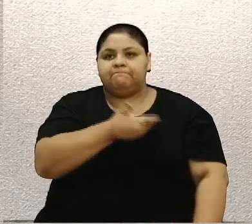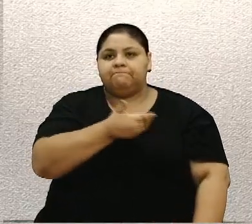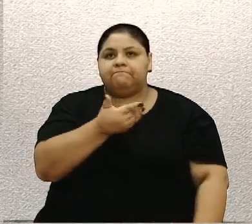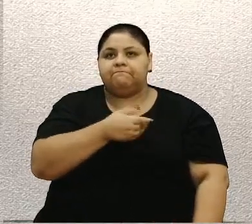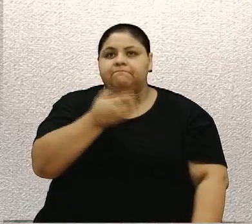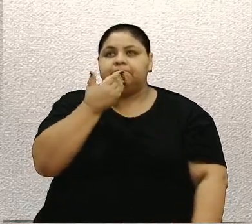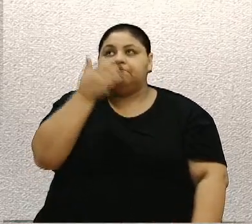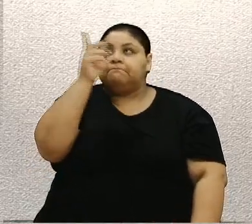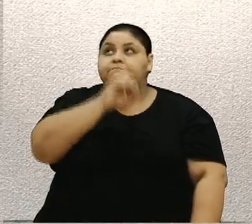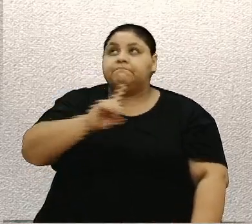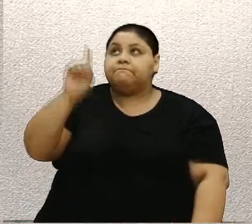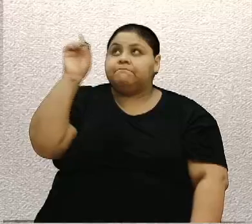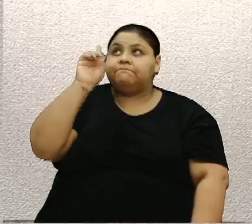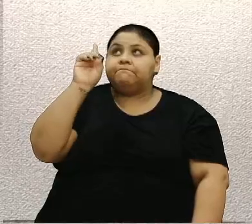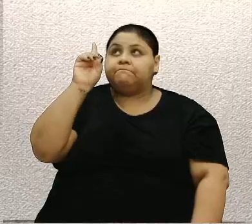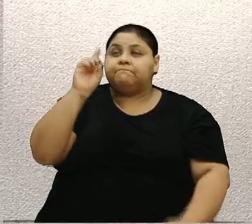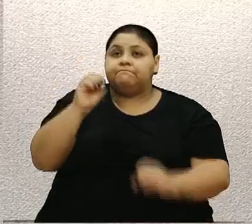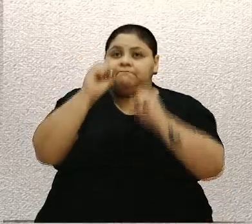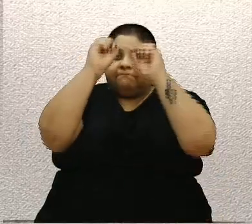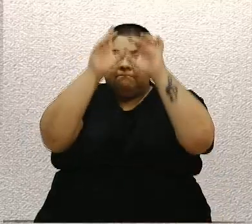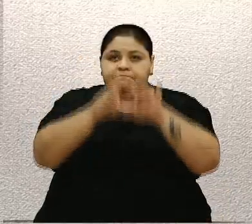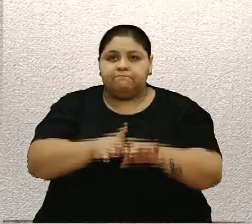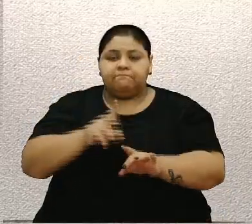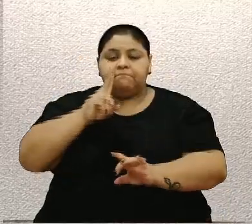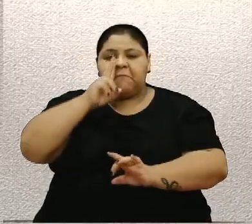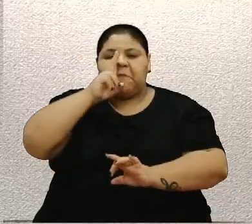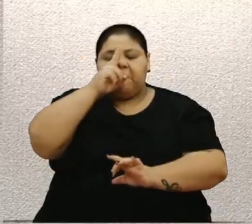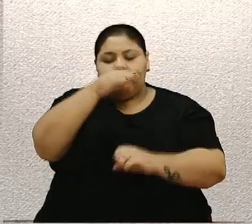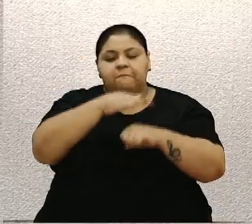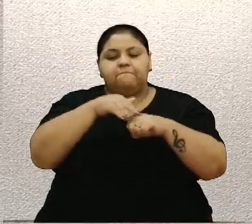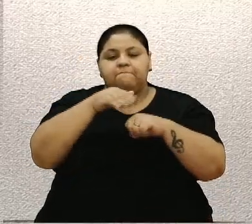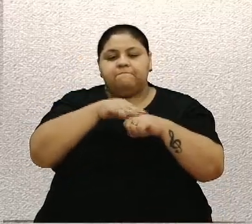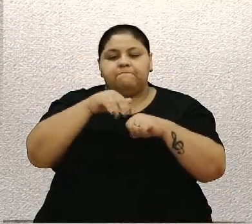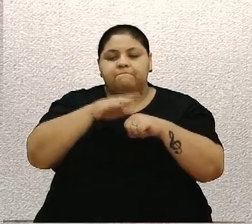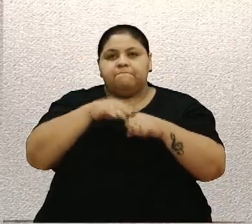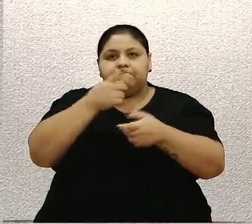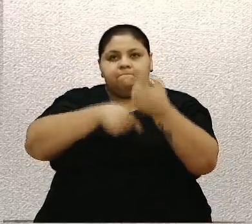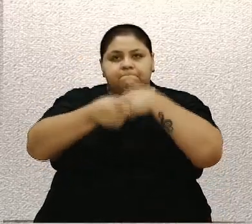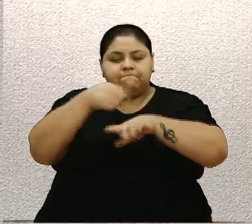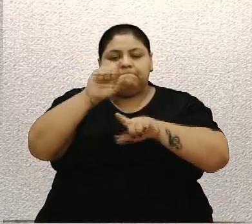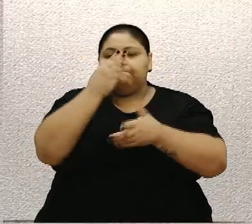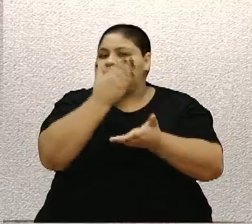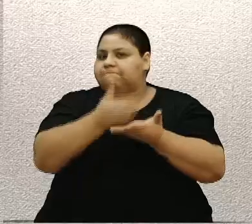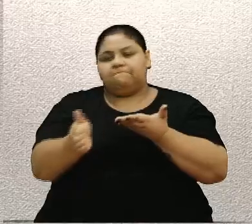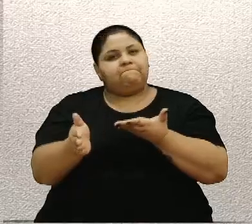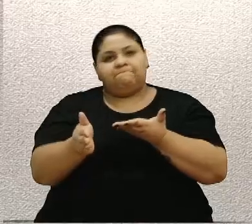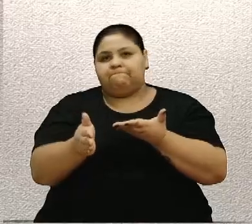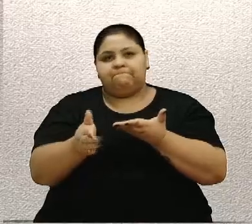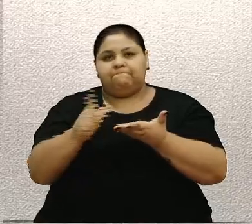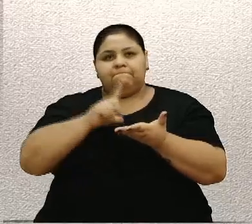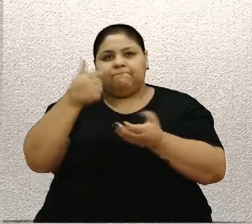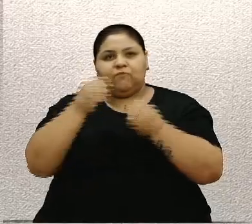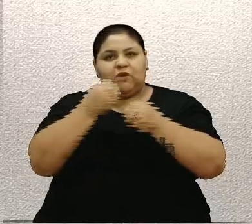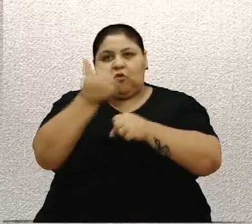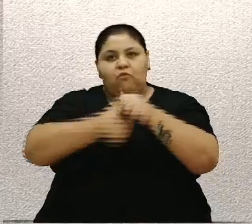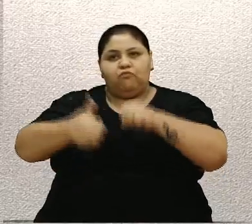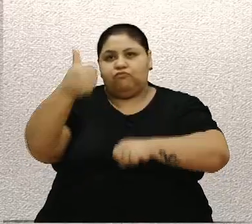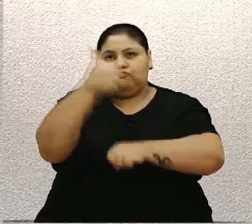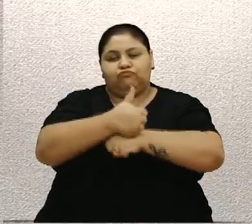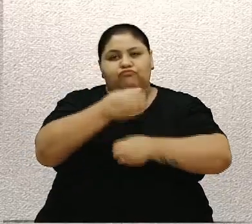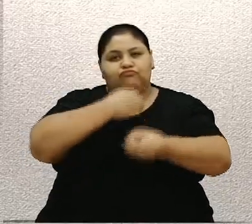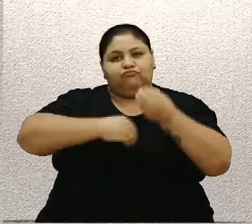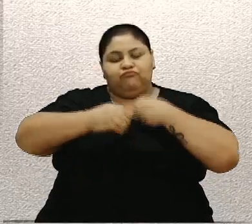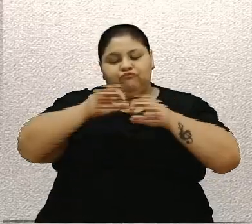Deus que lhe dê força, conforto para superar essa perda irreparável. Nossos sentimentos à família